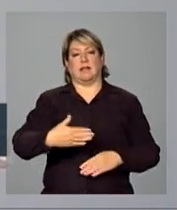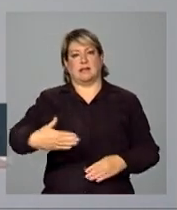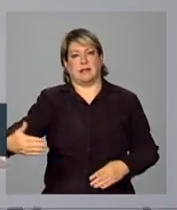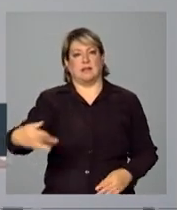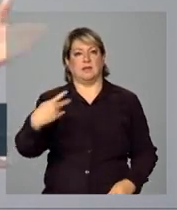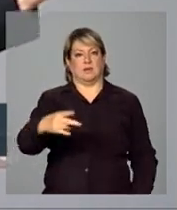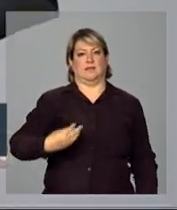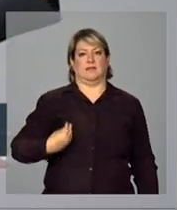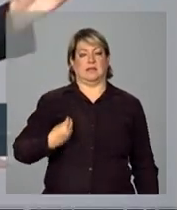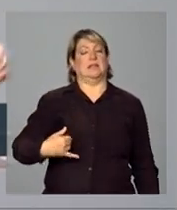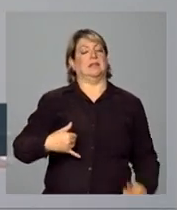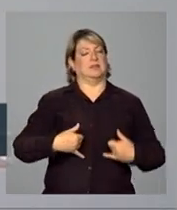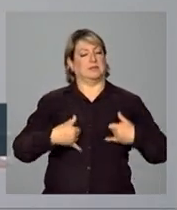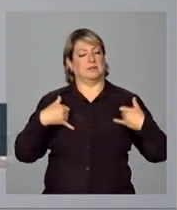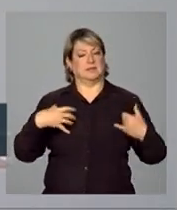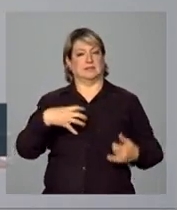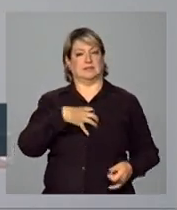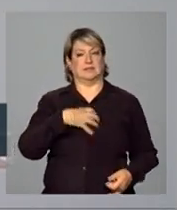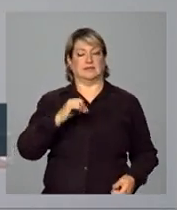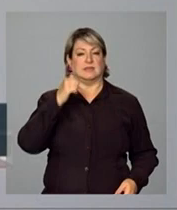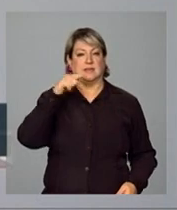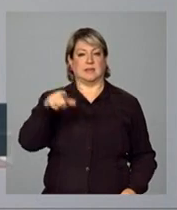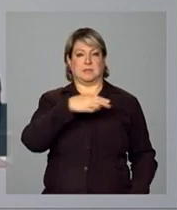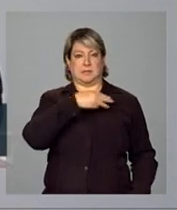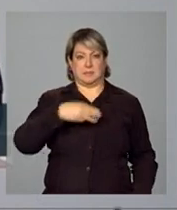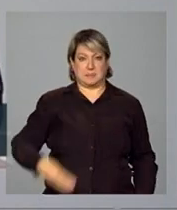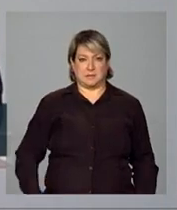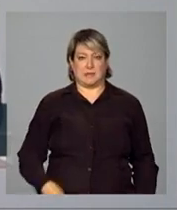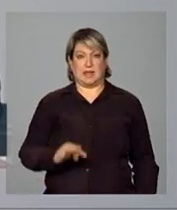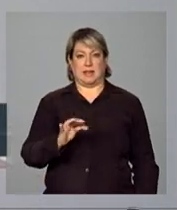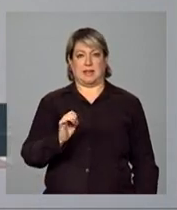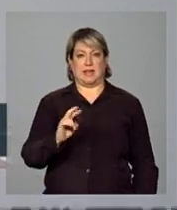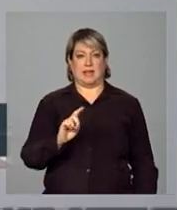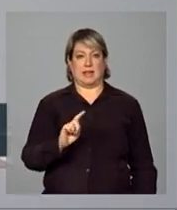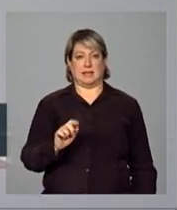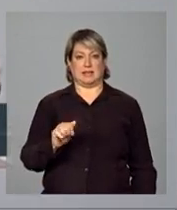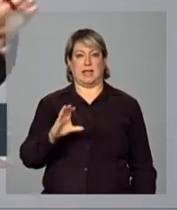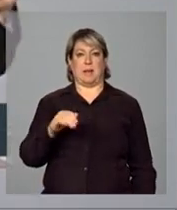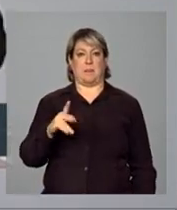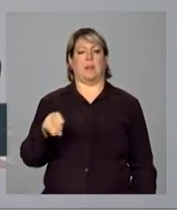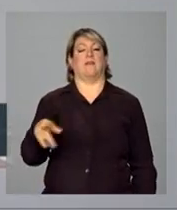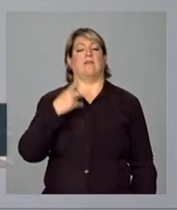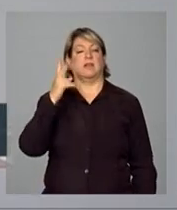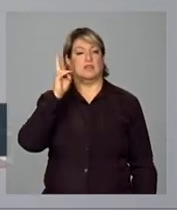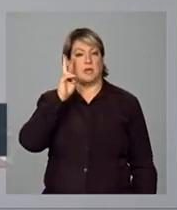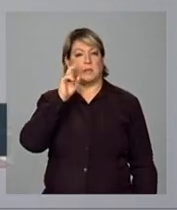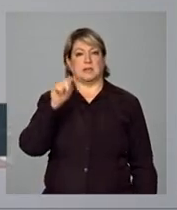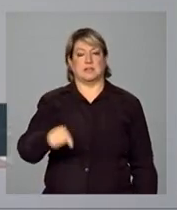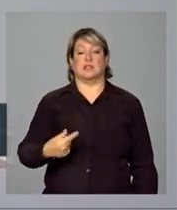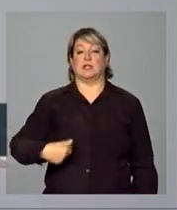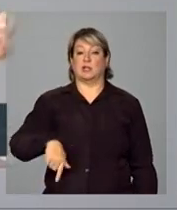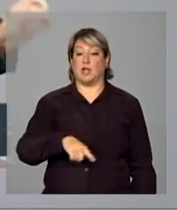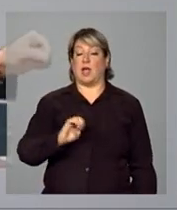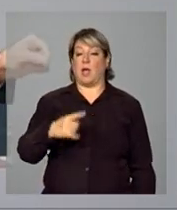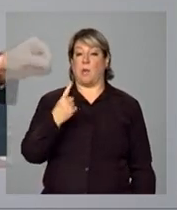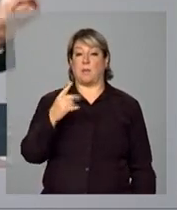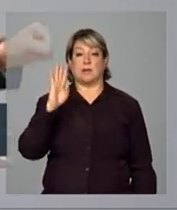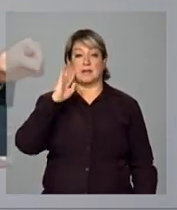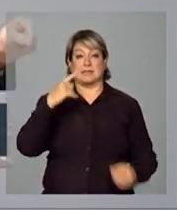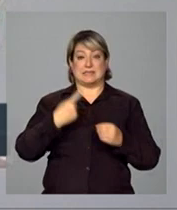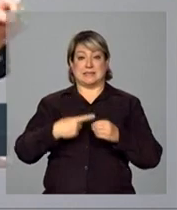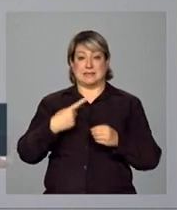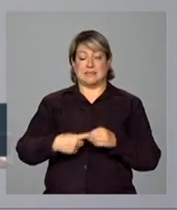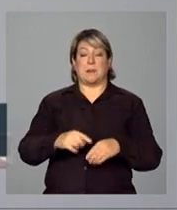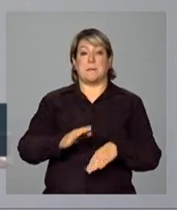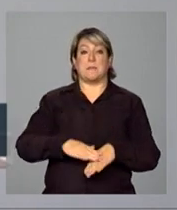Nós temos orgulho, e a ministra Tereza Campelo falará sobre isso, de sermos uma das cidades que mais